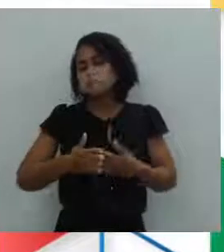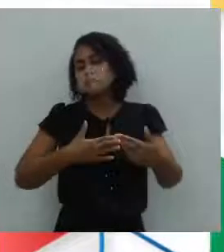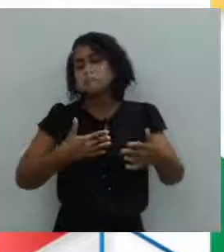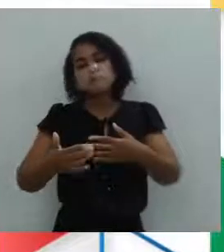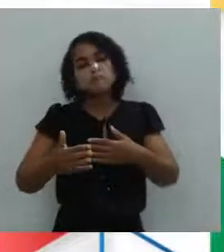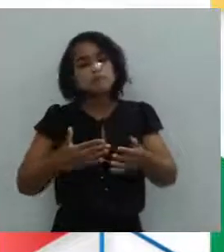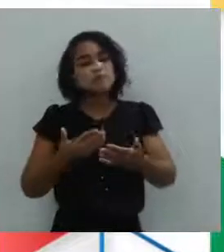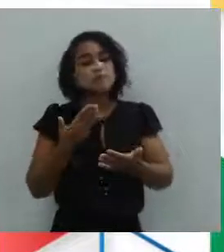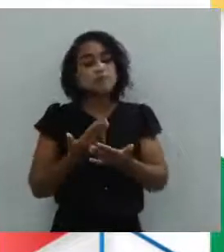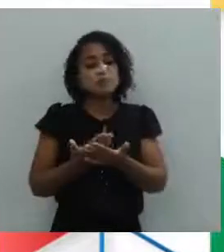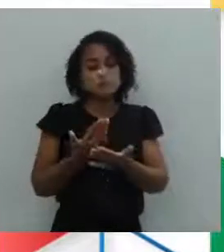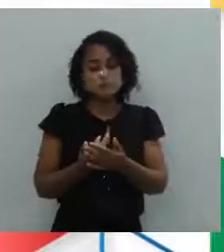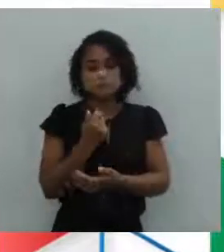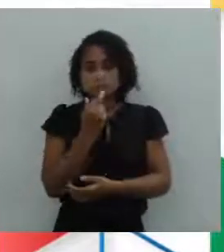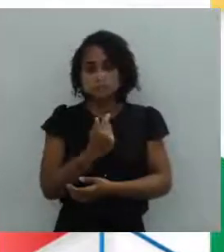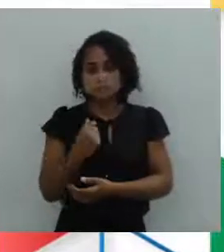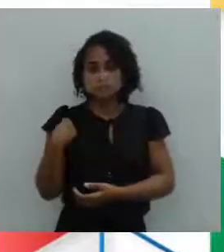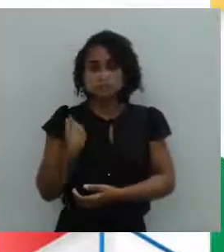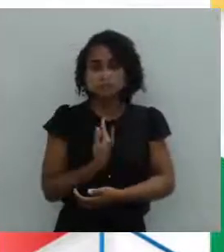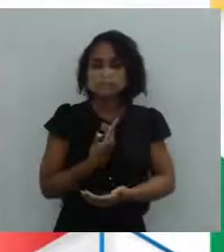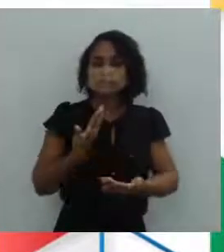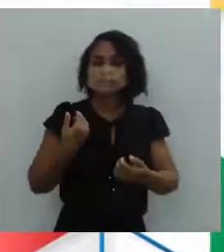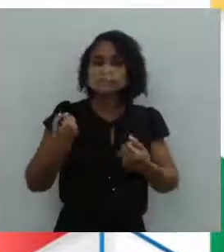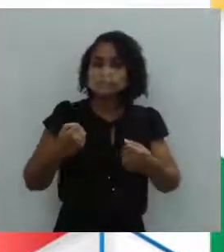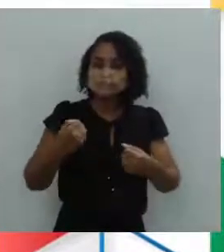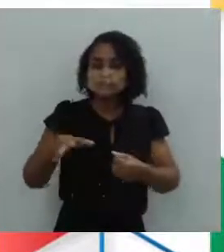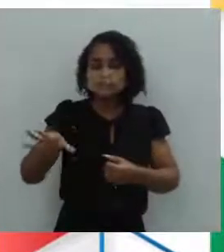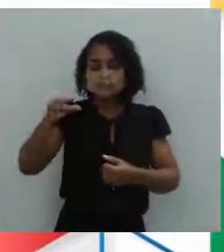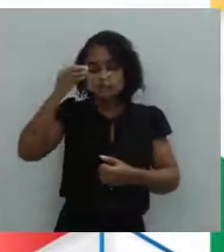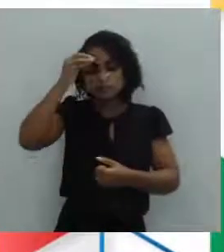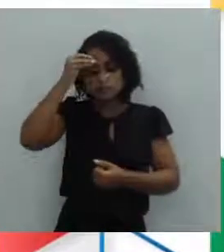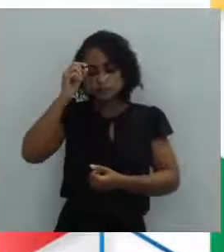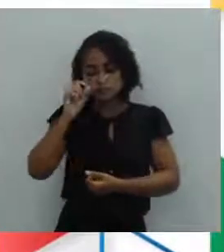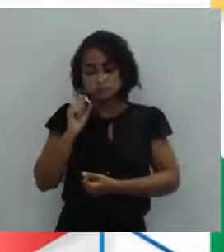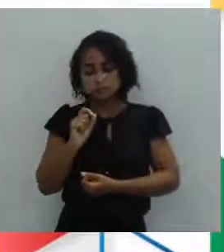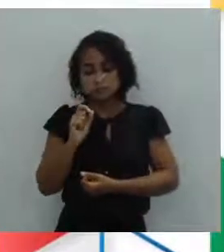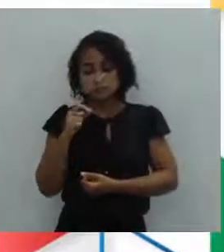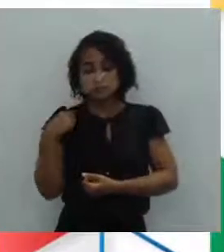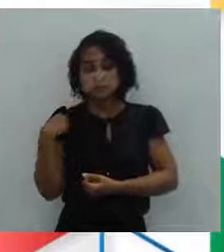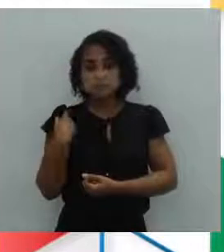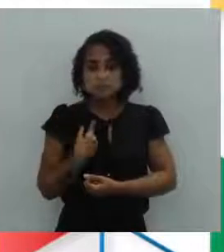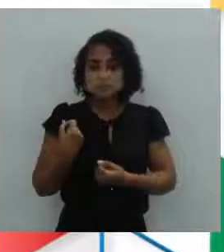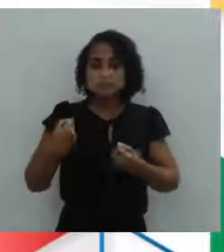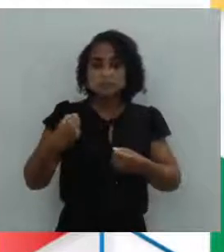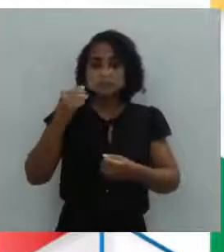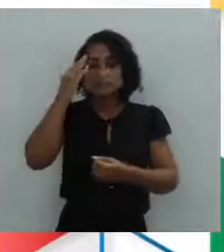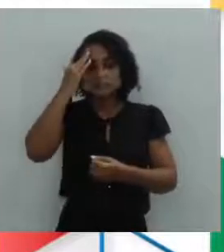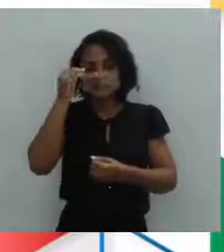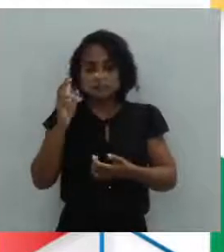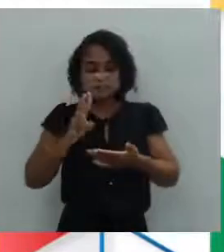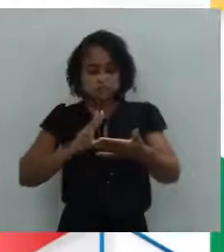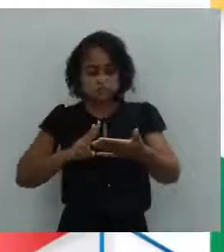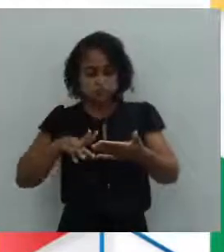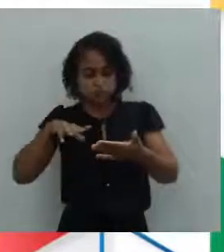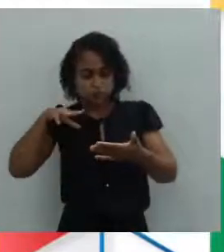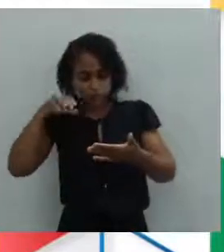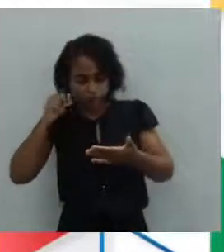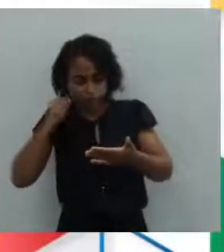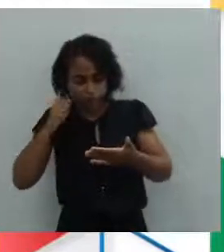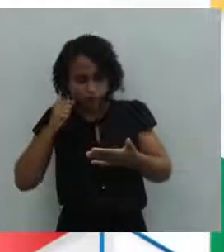todo estudo da língua, a gente tem que ter em mente que a gente precisa saber ler,